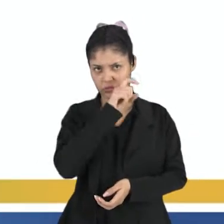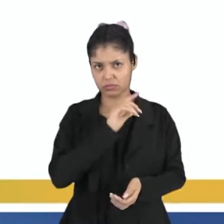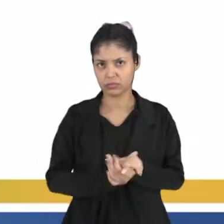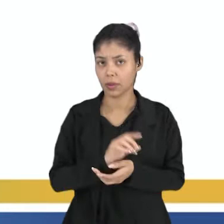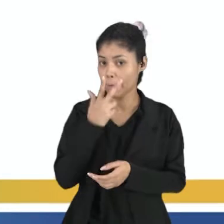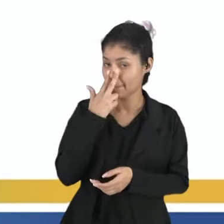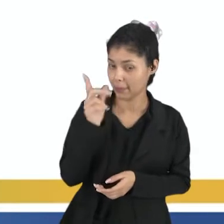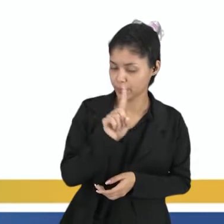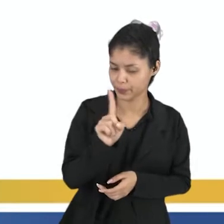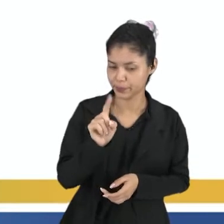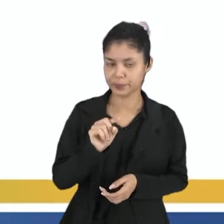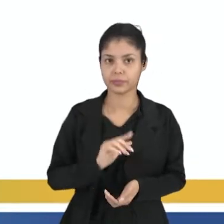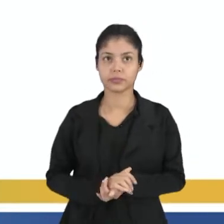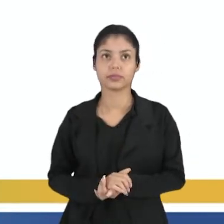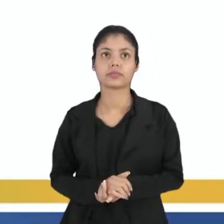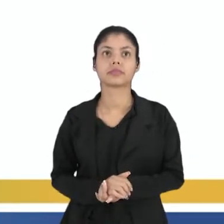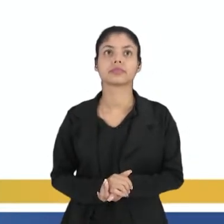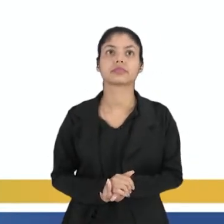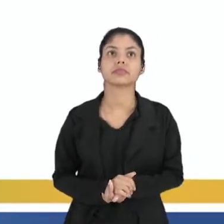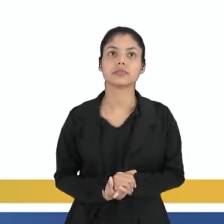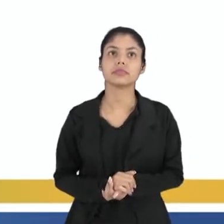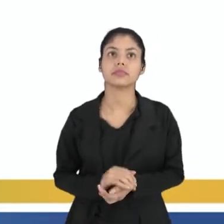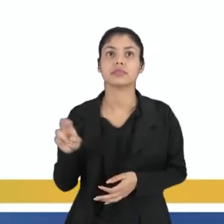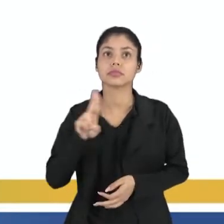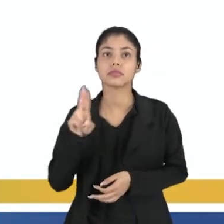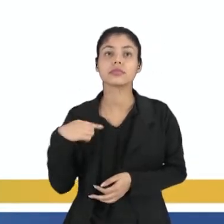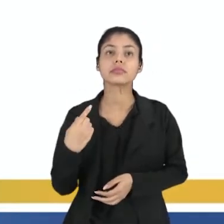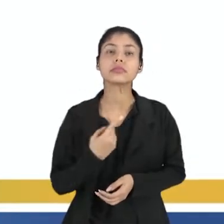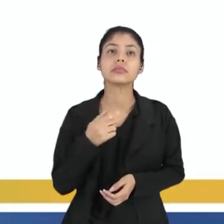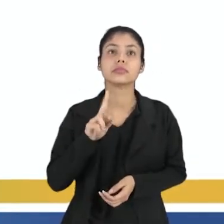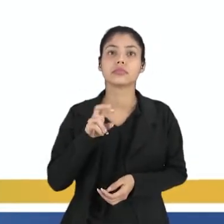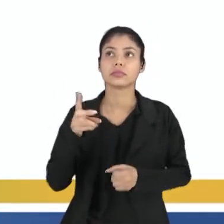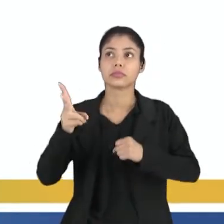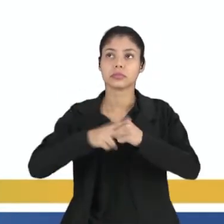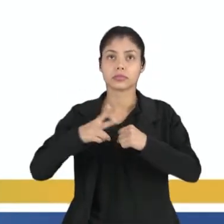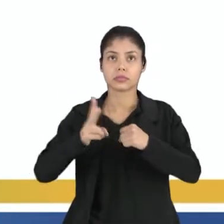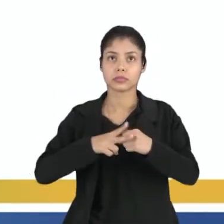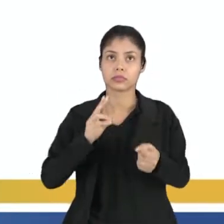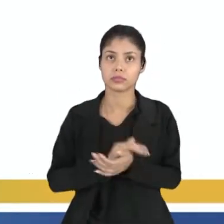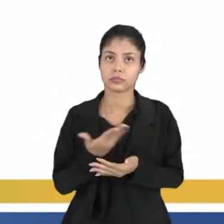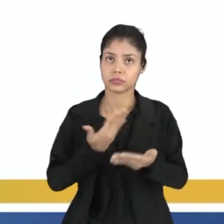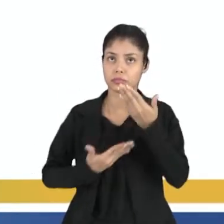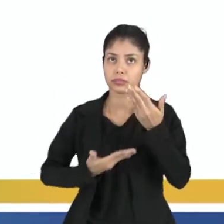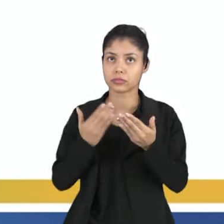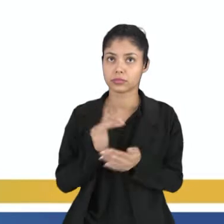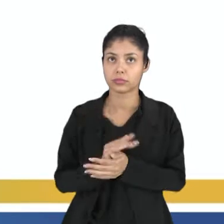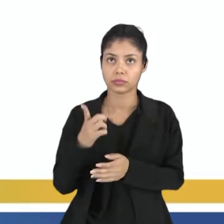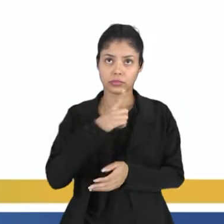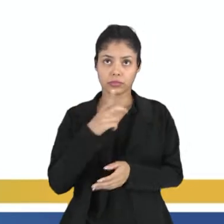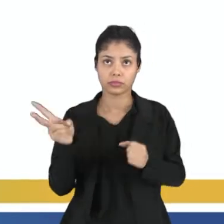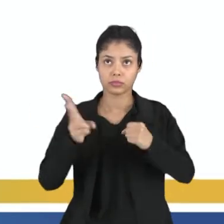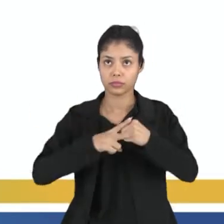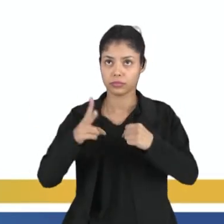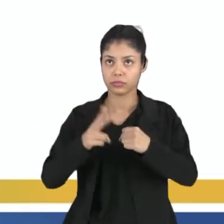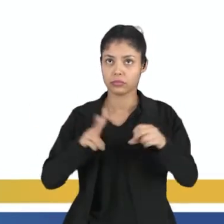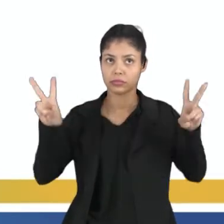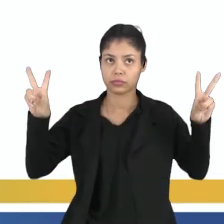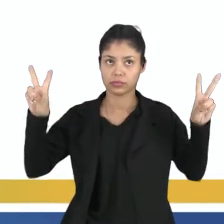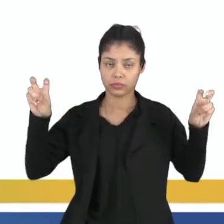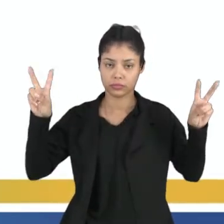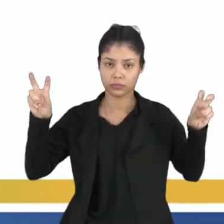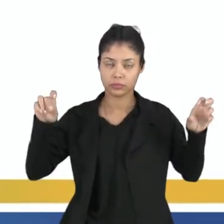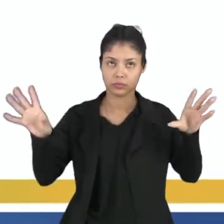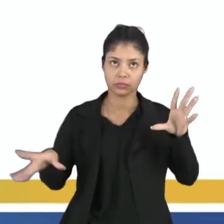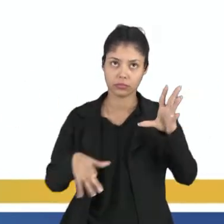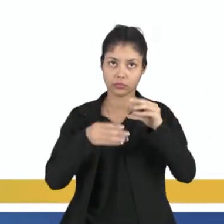Parece, mas não é. Vamos lá continuar. Chamamos de regência verbal a relação que se estabelece entre os